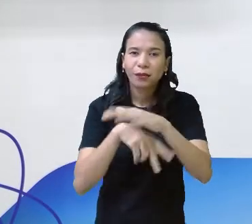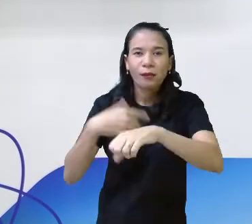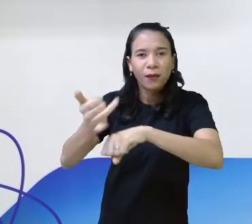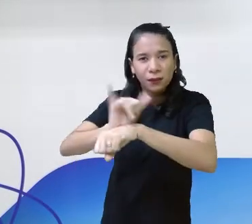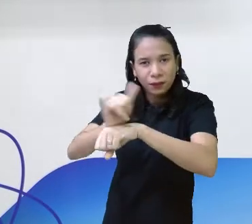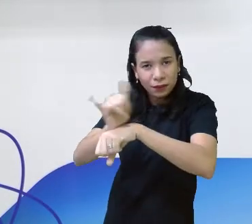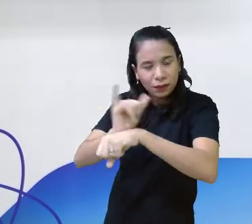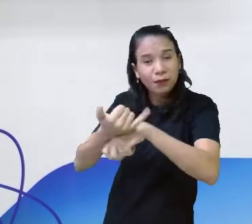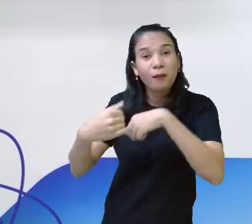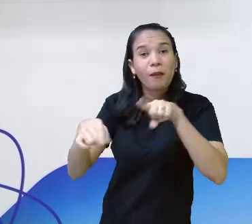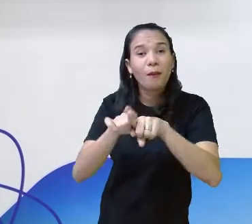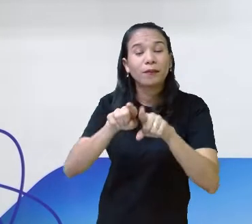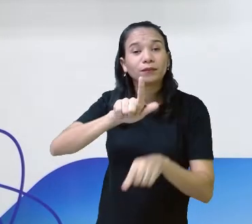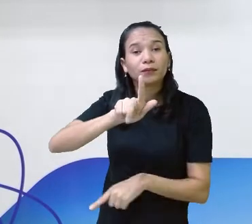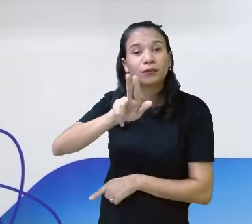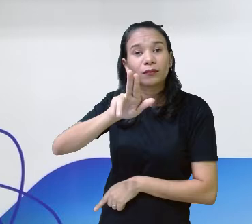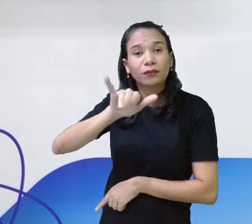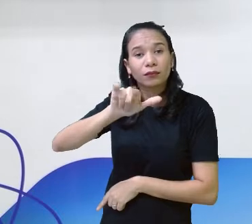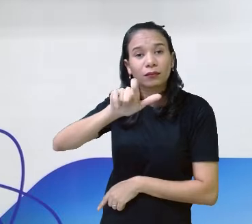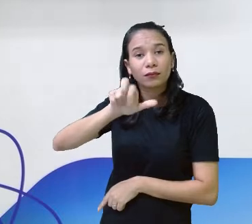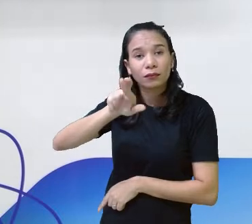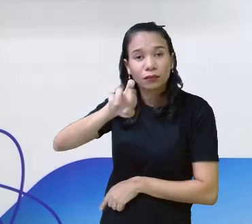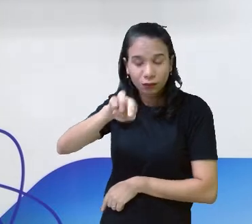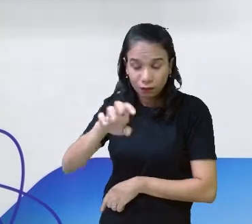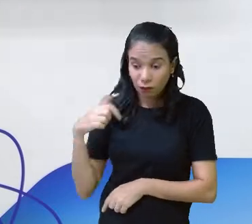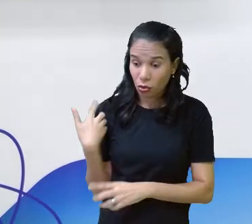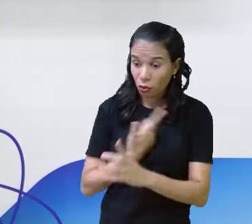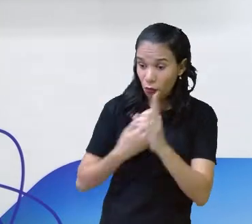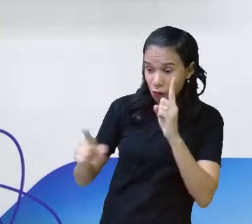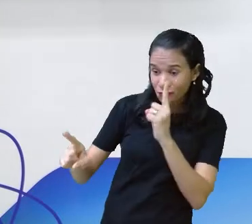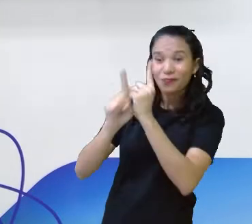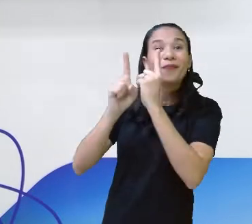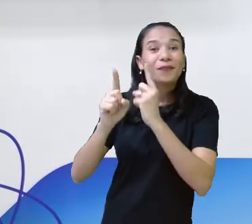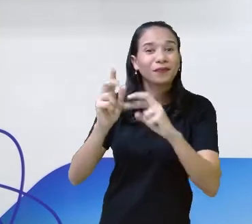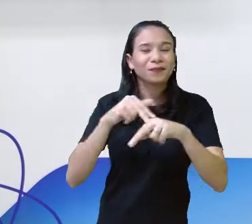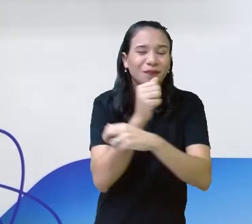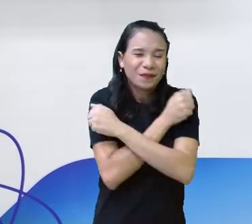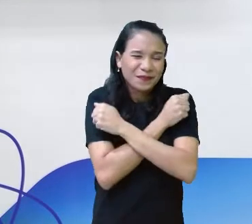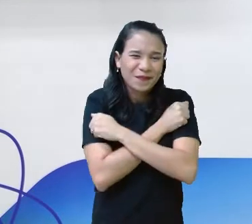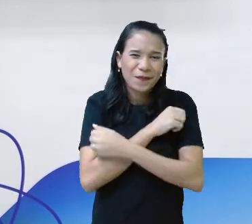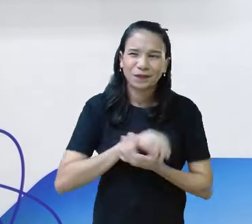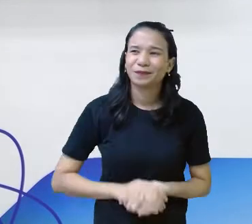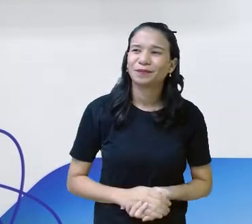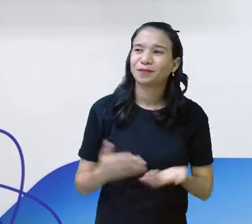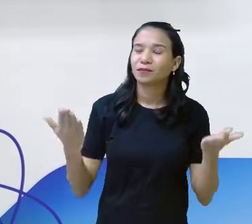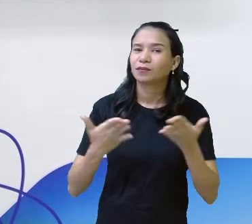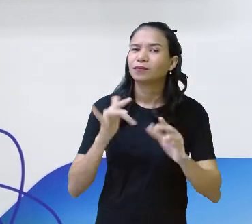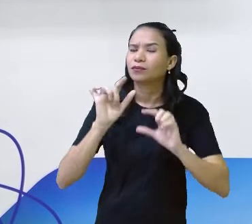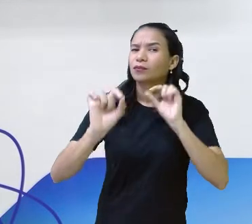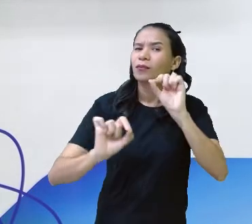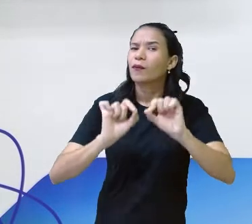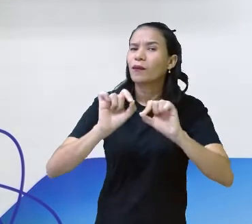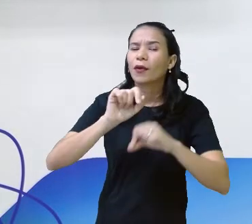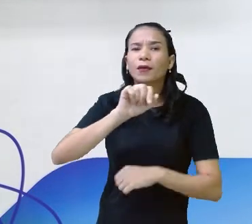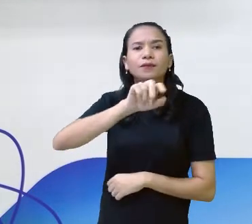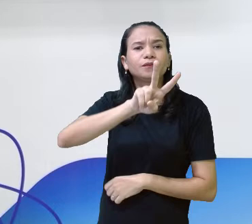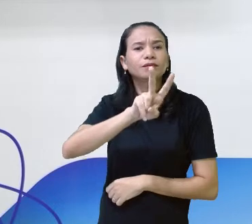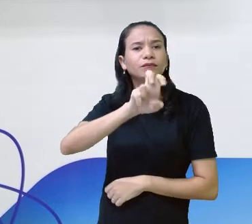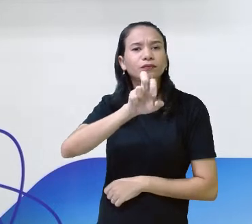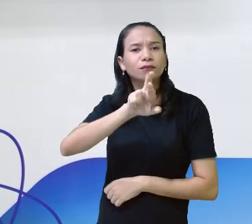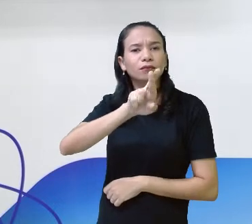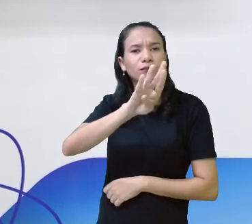YouTube. No caso do Guilherme, nós nos encontramos pessoalmente, tá? Um abraço para o Guilherme. Vamos ver o que é verbete. Eu sei que